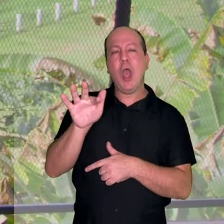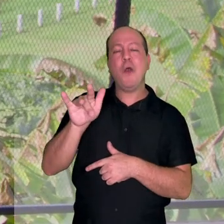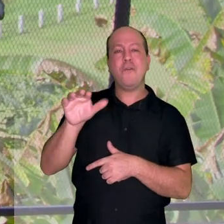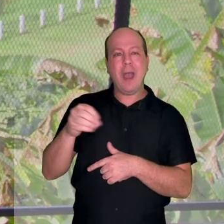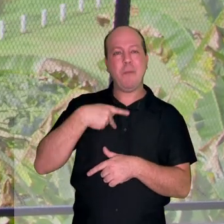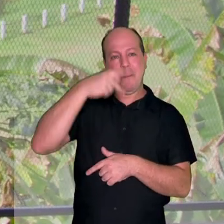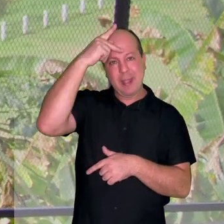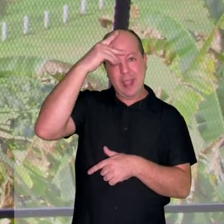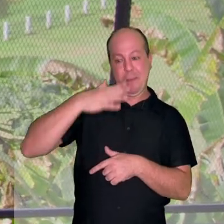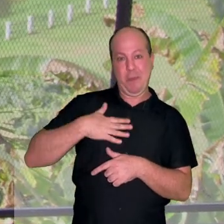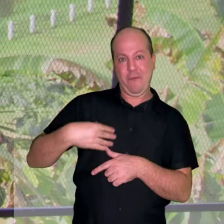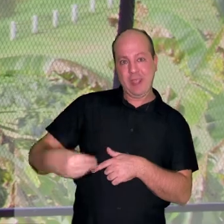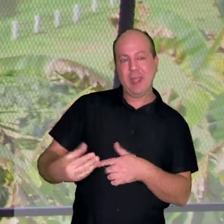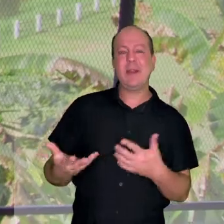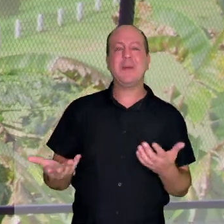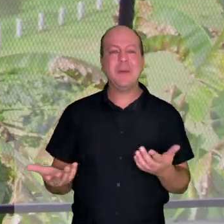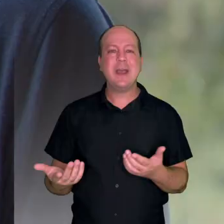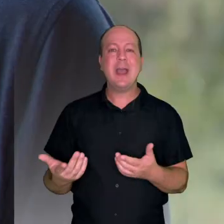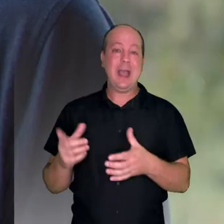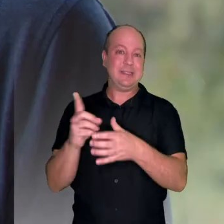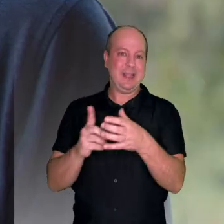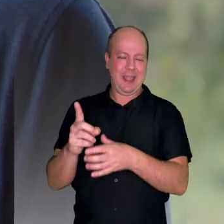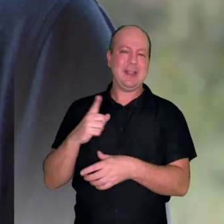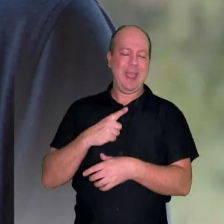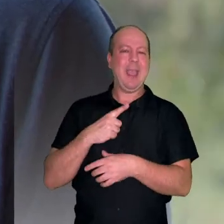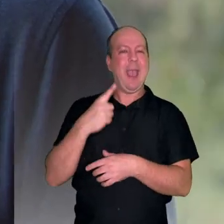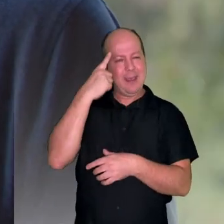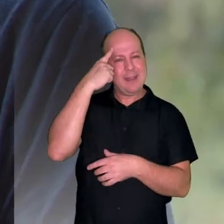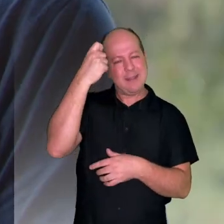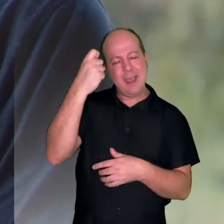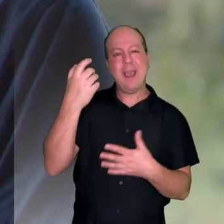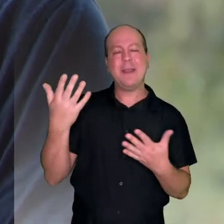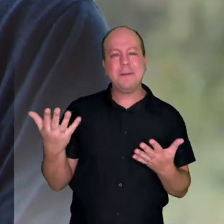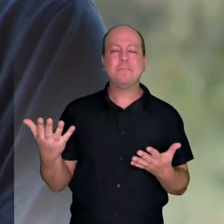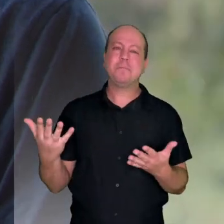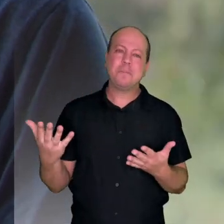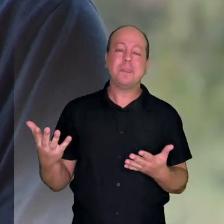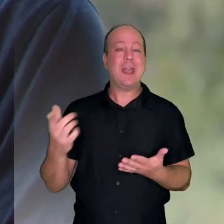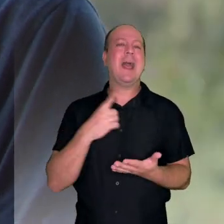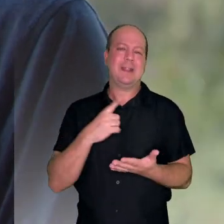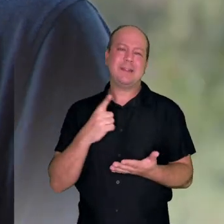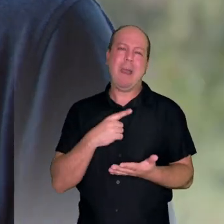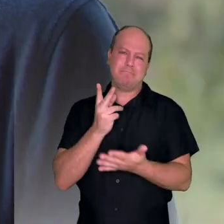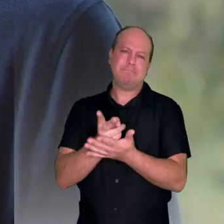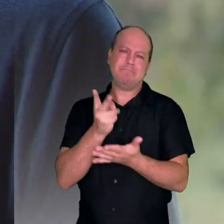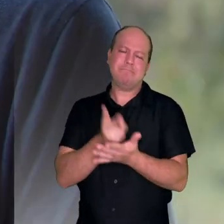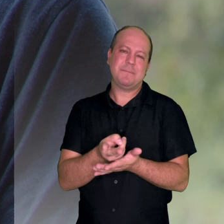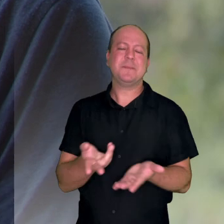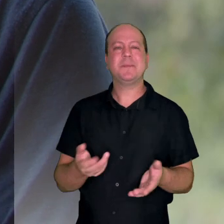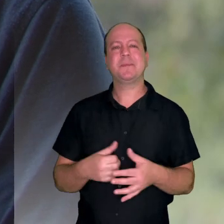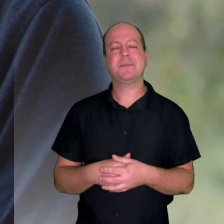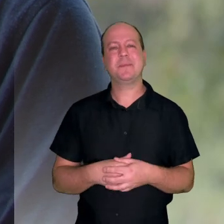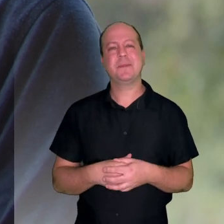O Fábio é padrinho de um dos meus filhos, né? Um dos CDs que a gente tem, a ideia, e ela ainda está